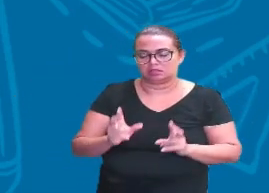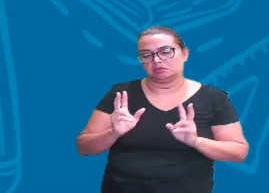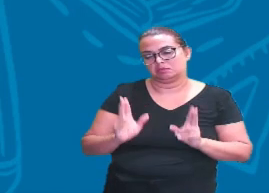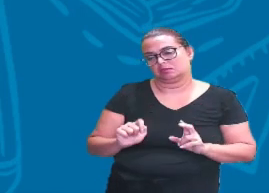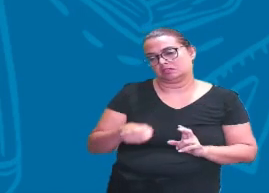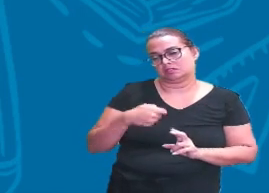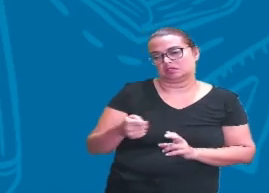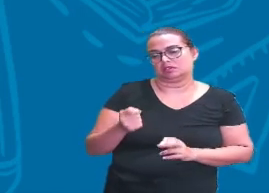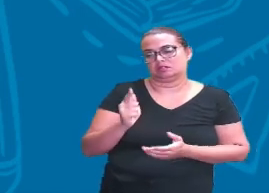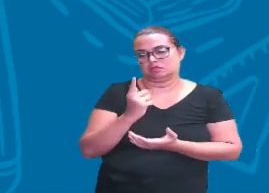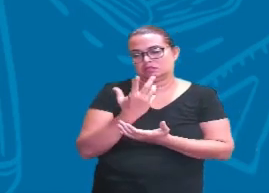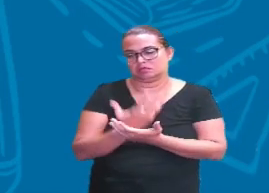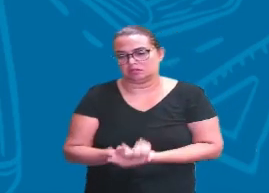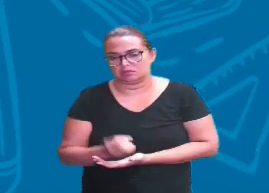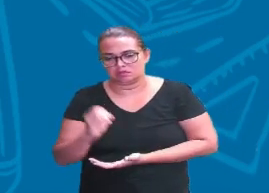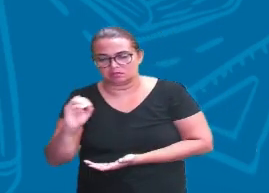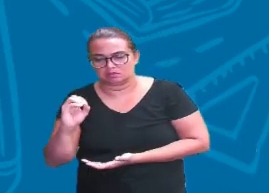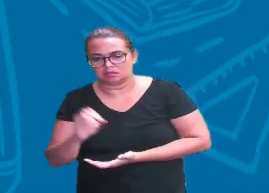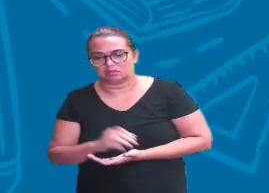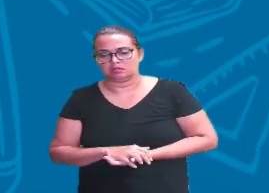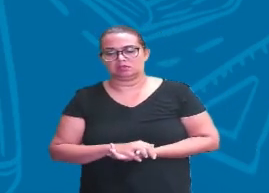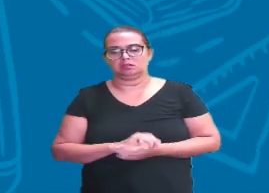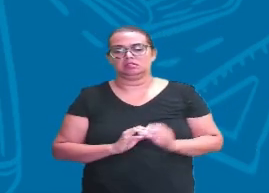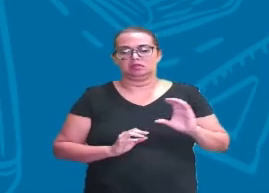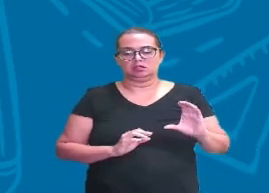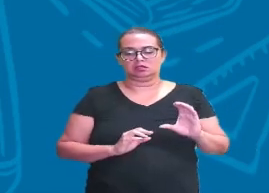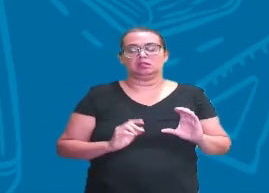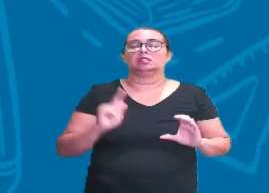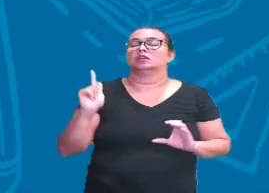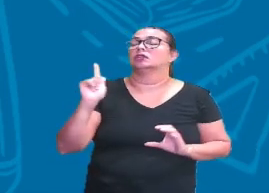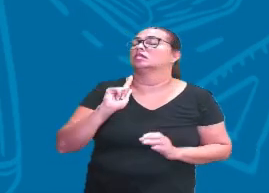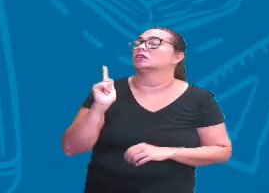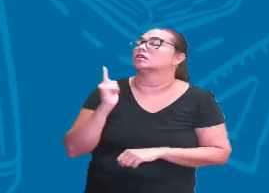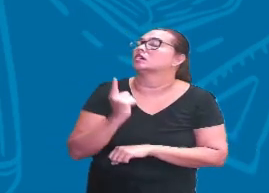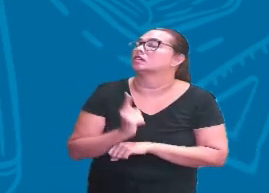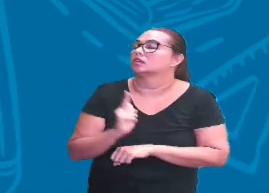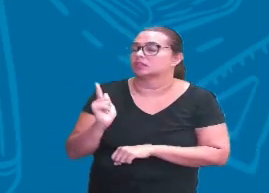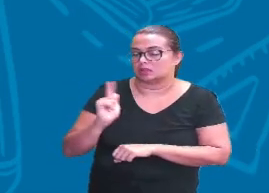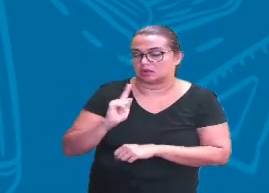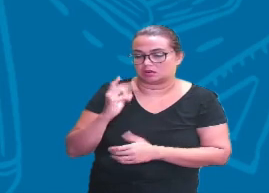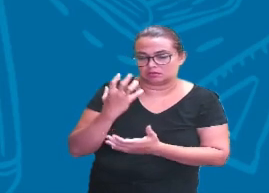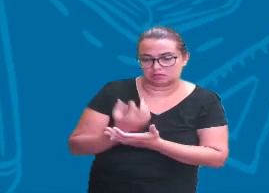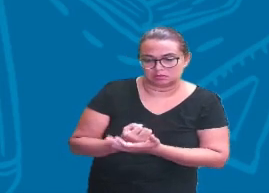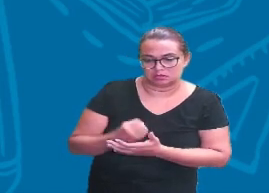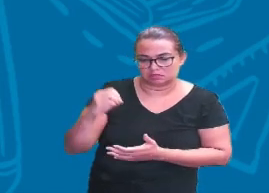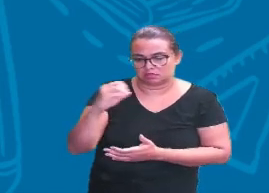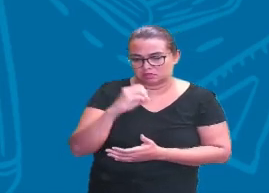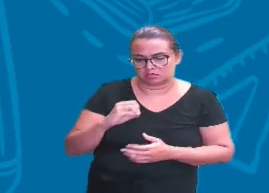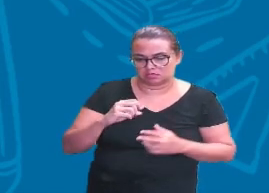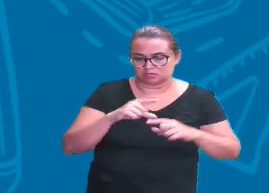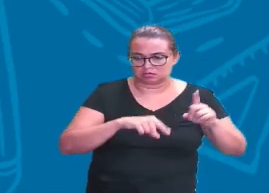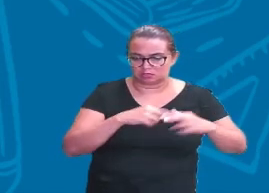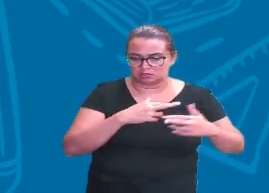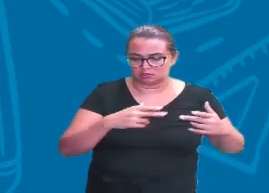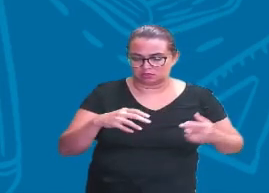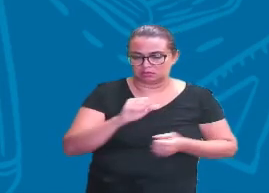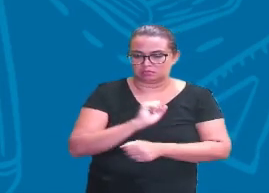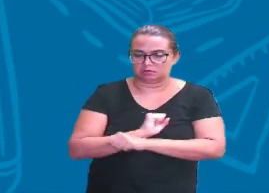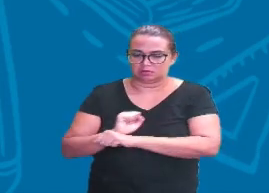C. Em gravidade zero, os objetos estão parados, flutuando próximo ao